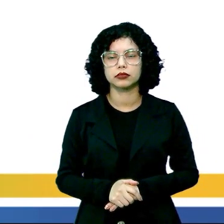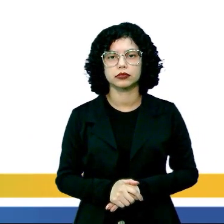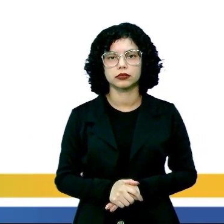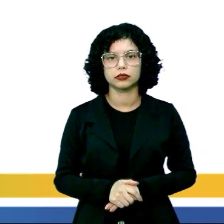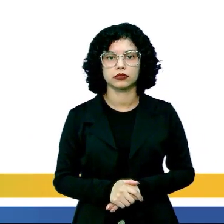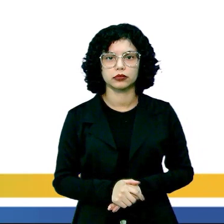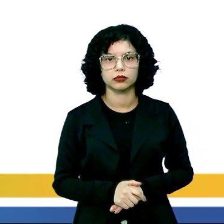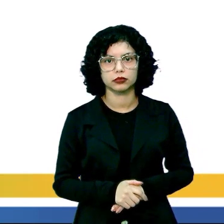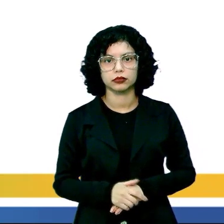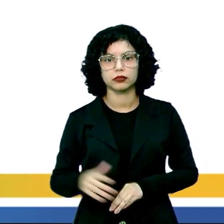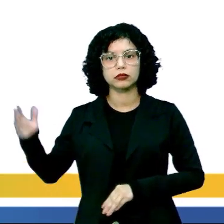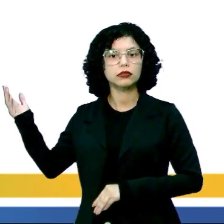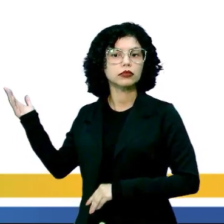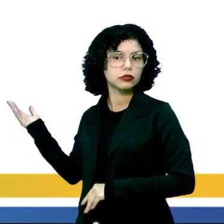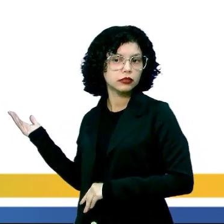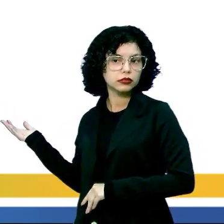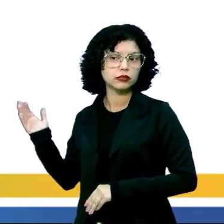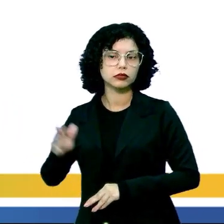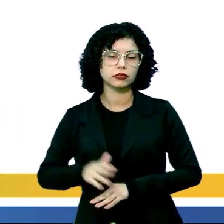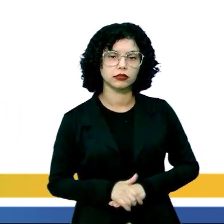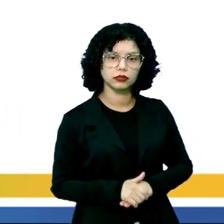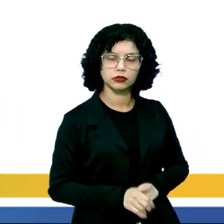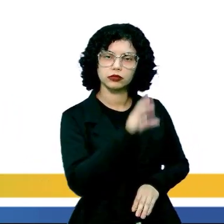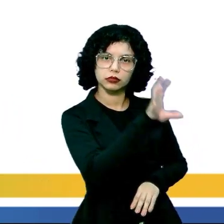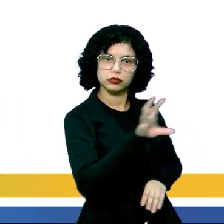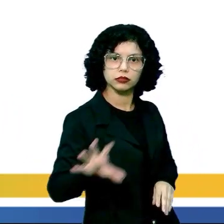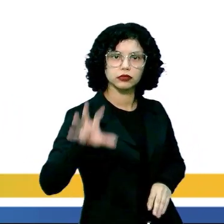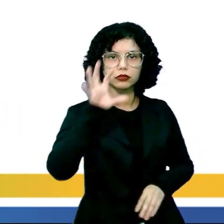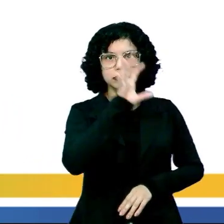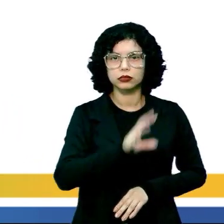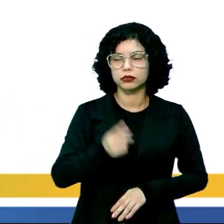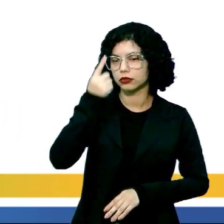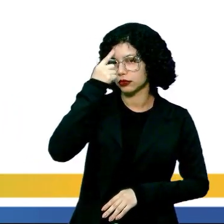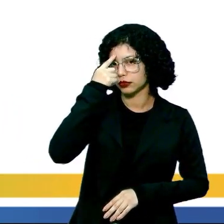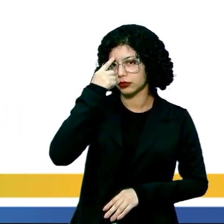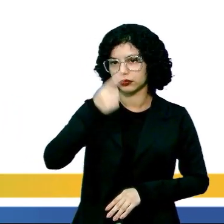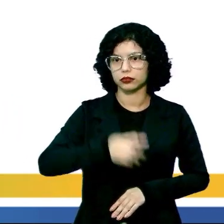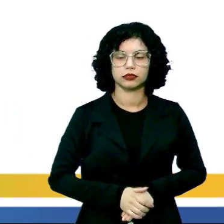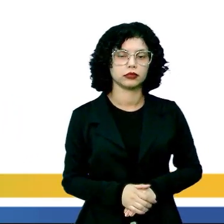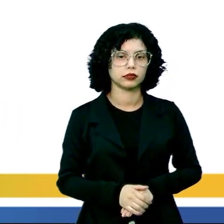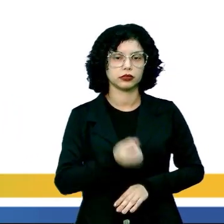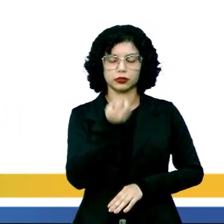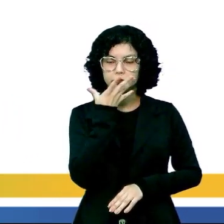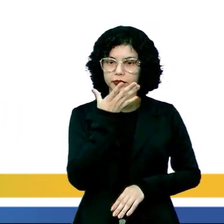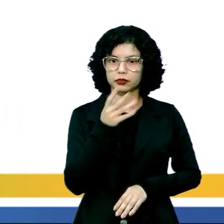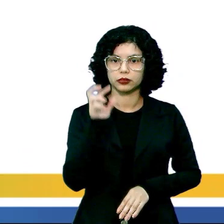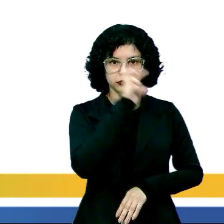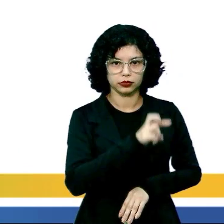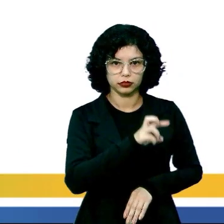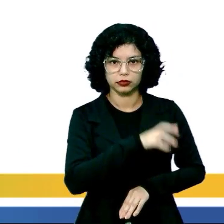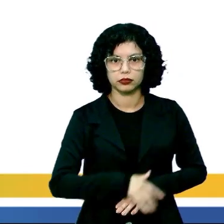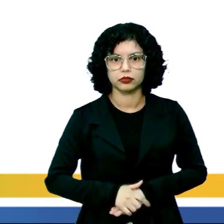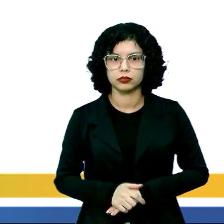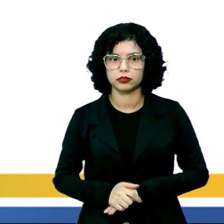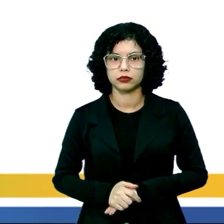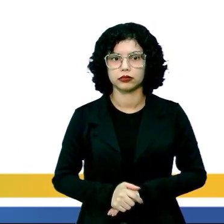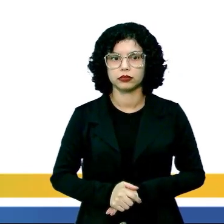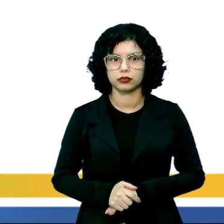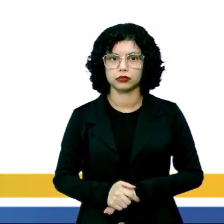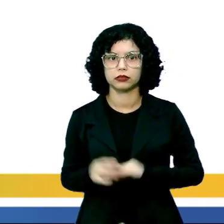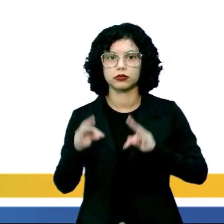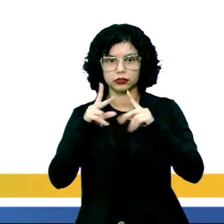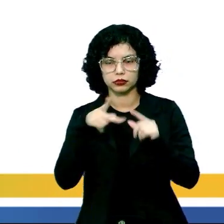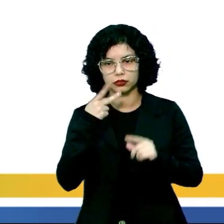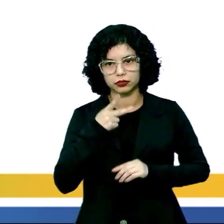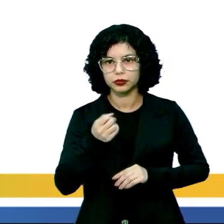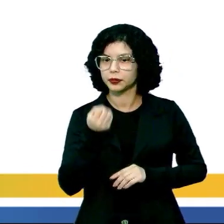trajetos diferentes. Tá? E é claro, aqui está um mapa mental para vocês tirarem print, analisar, e aqui está um pouco de tudo que